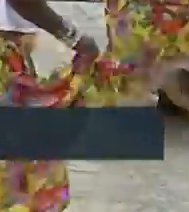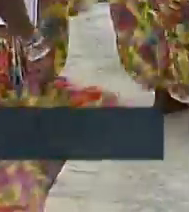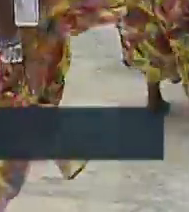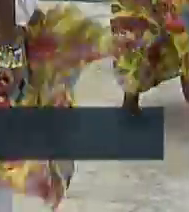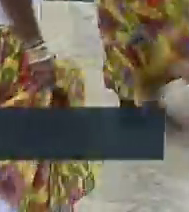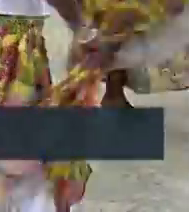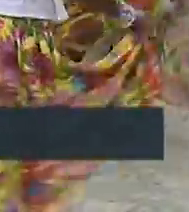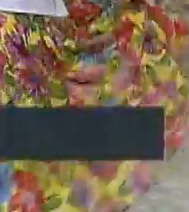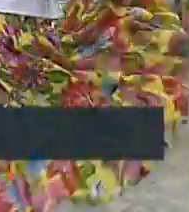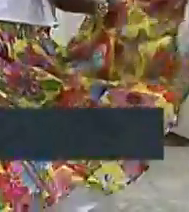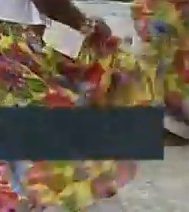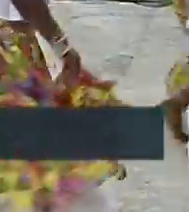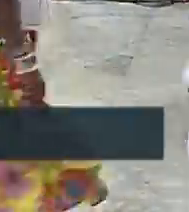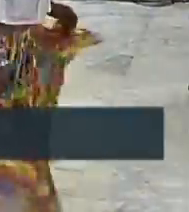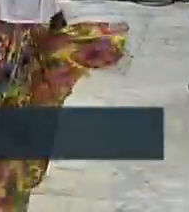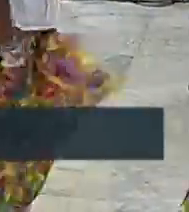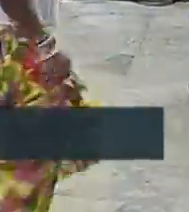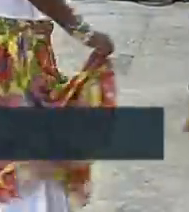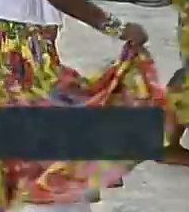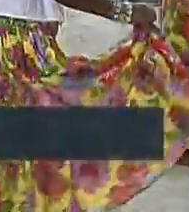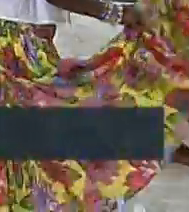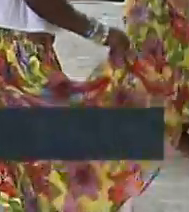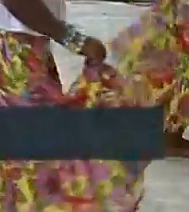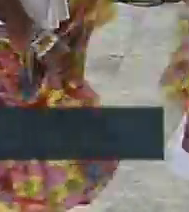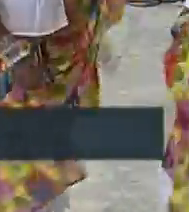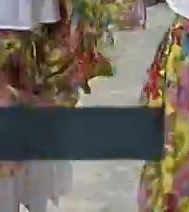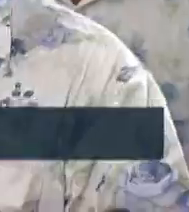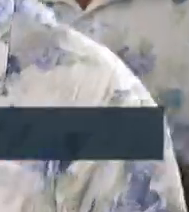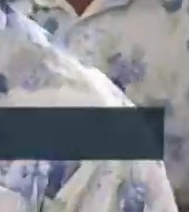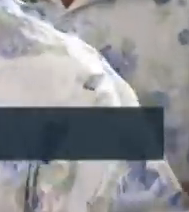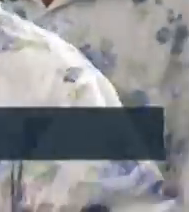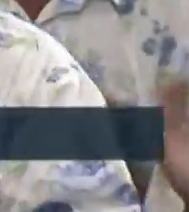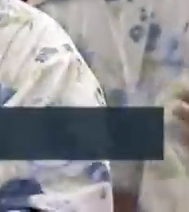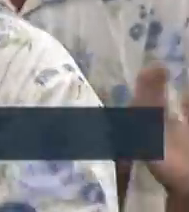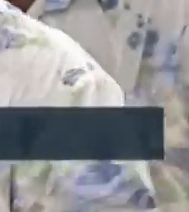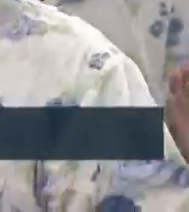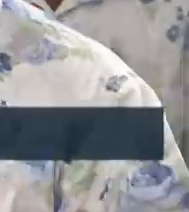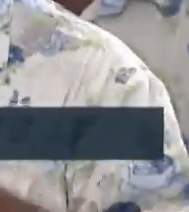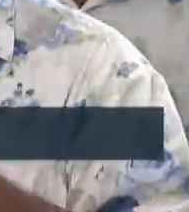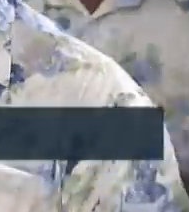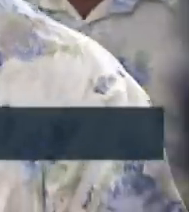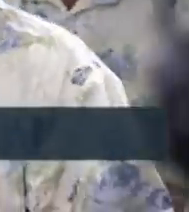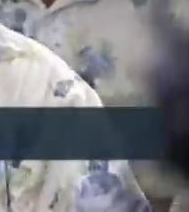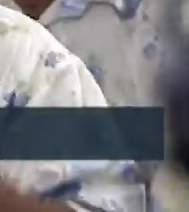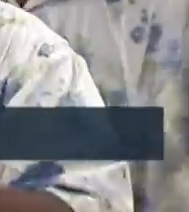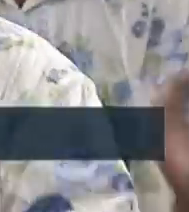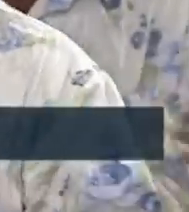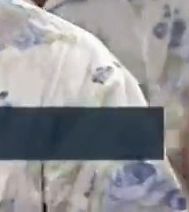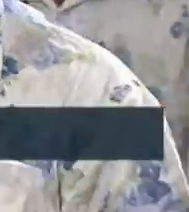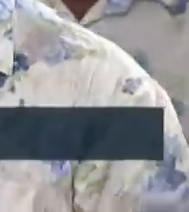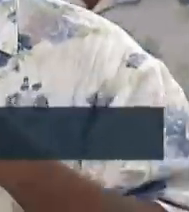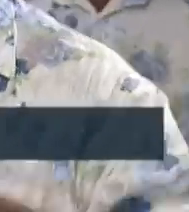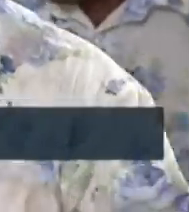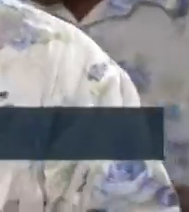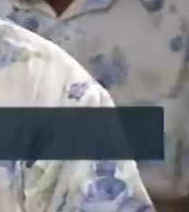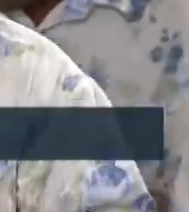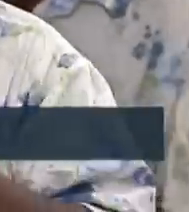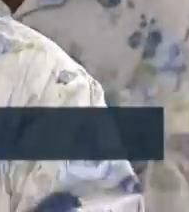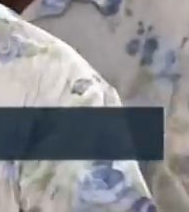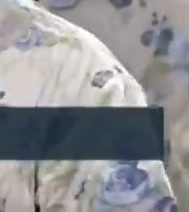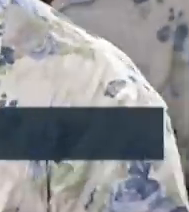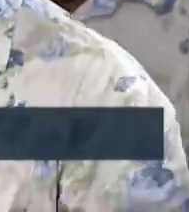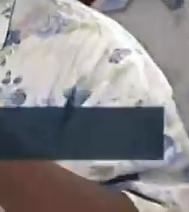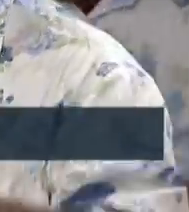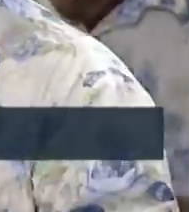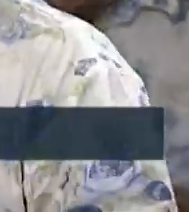baie eu fui na Festa do Santo e ba ba tambor Grande ba Meu meião eu fui